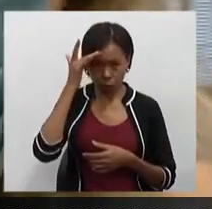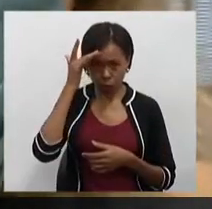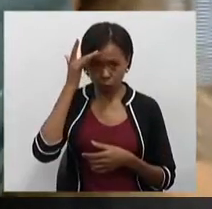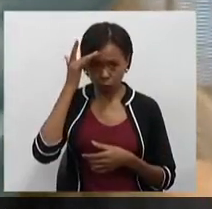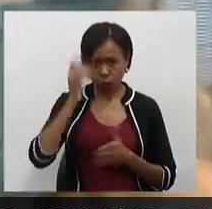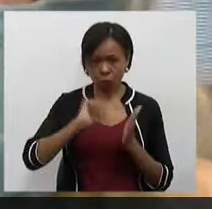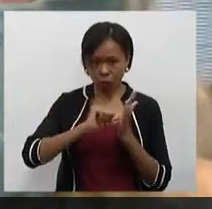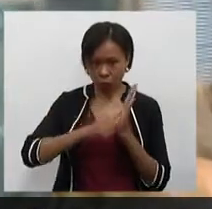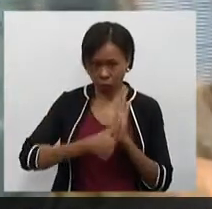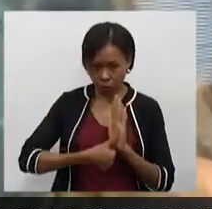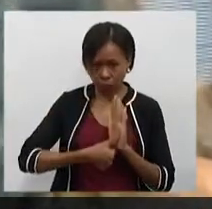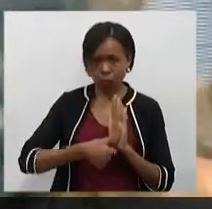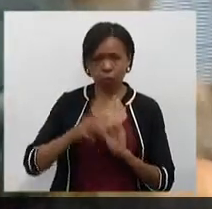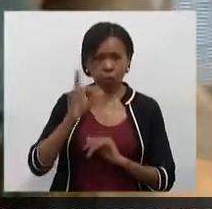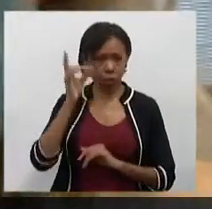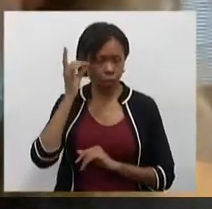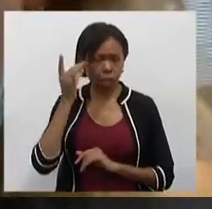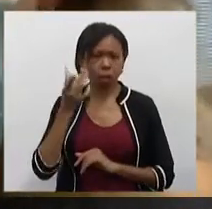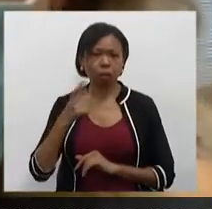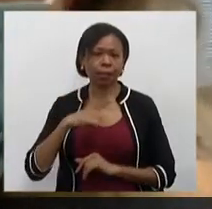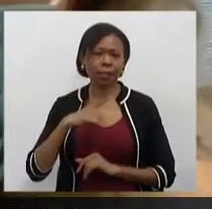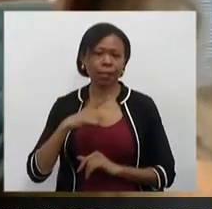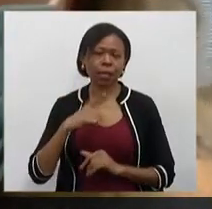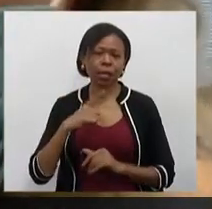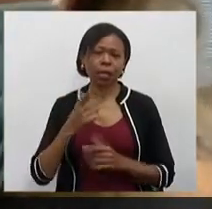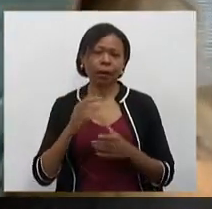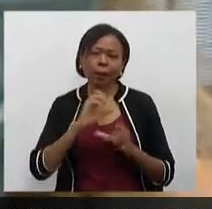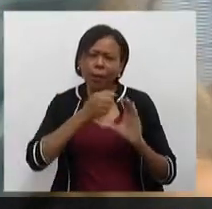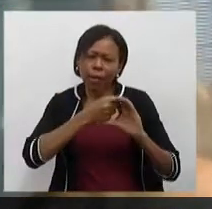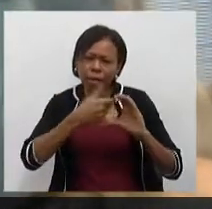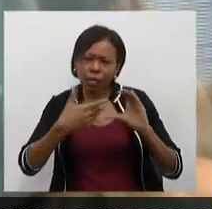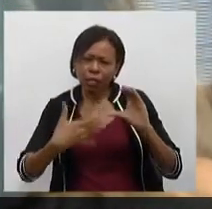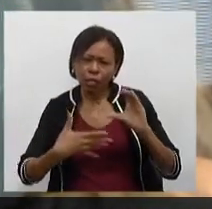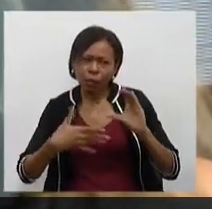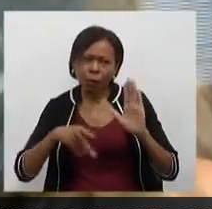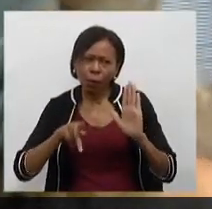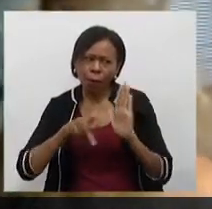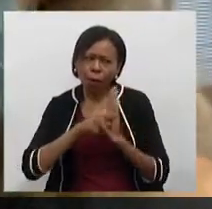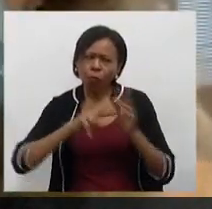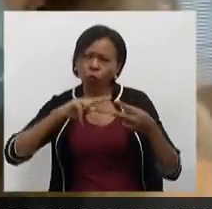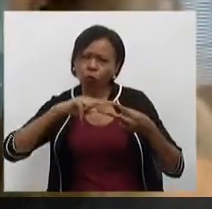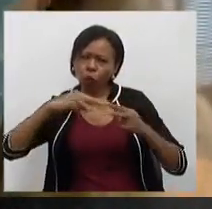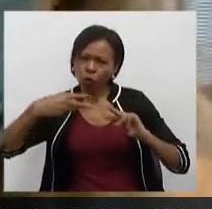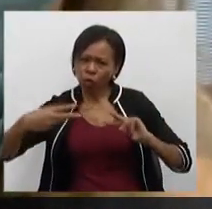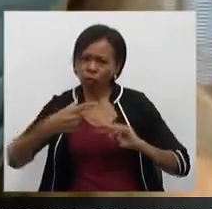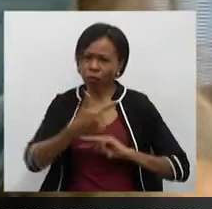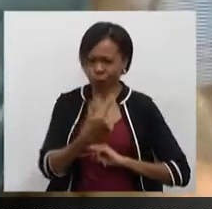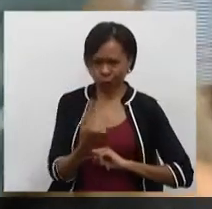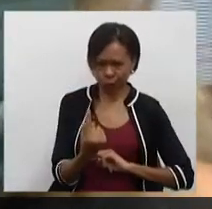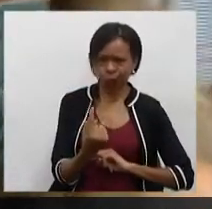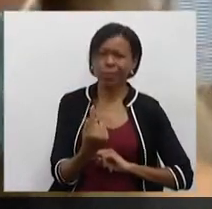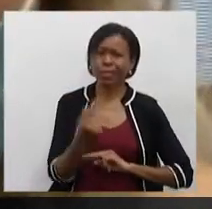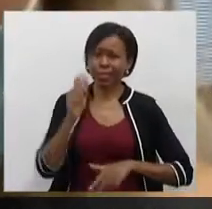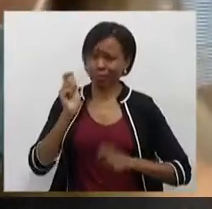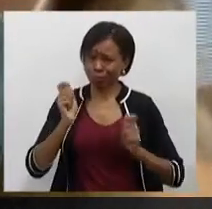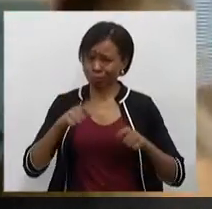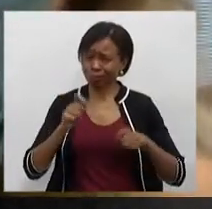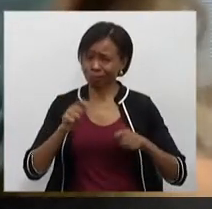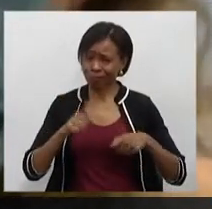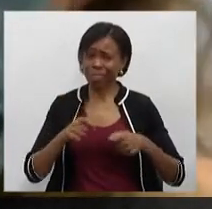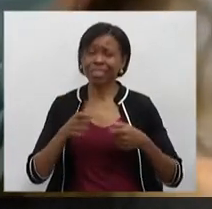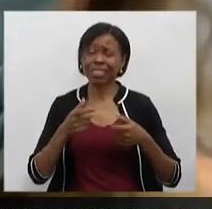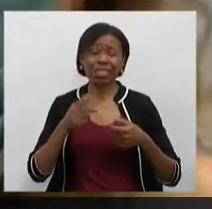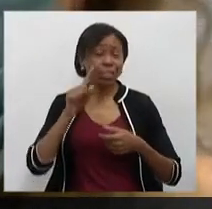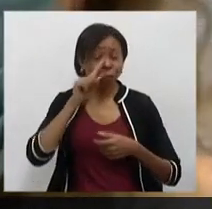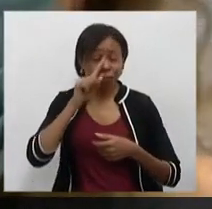características intrínsecas, né, da trissonomia do cromossomo 21, então ela possui um elevado risco para complicações pela Covid, bem